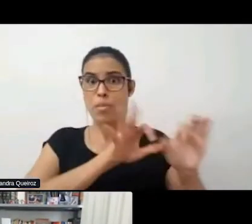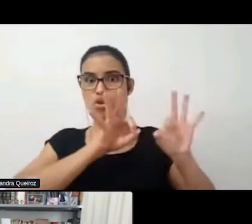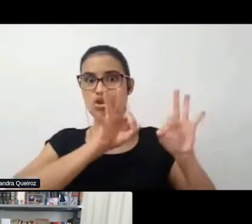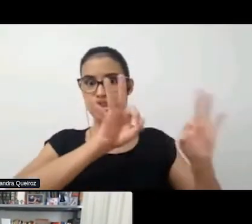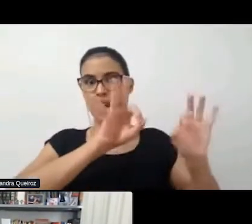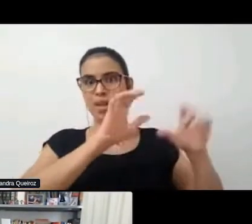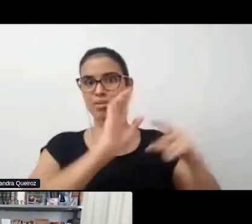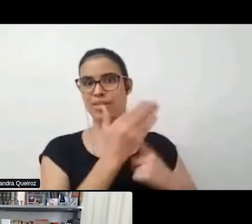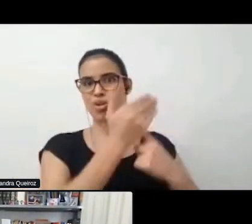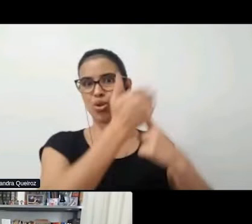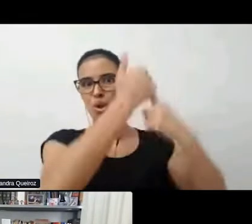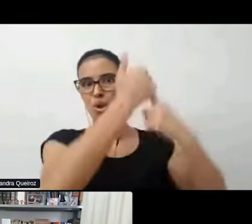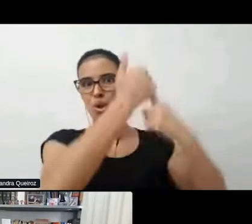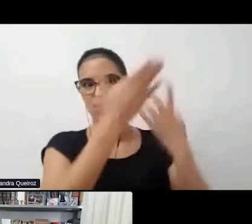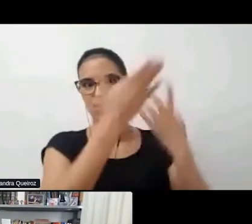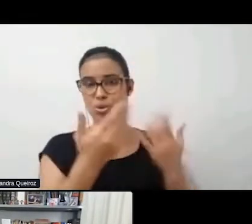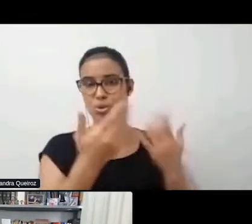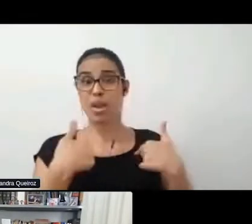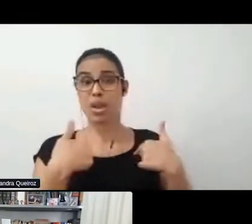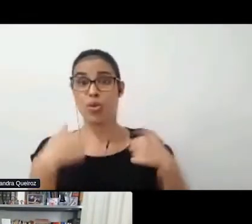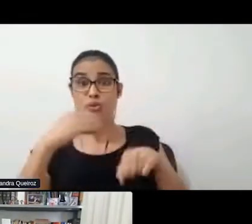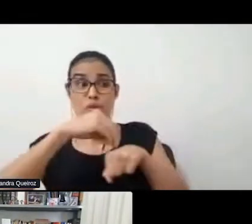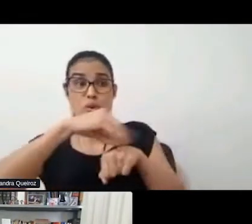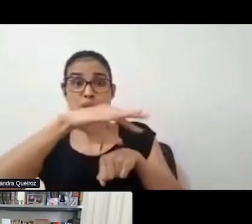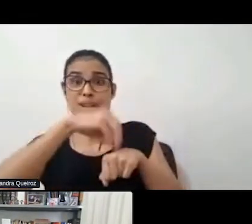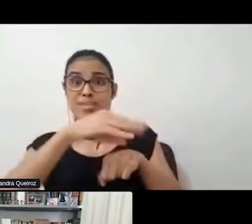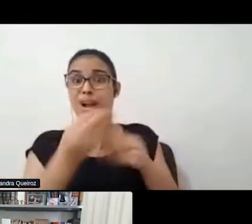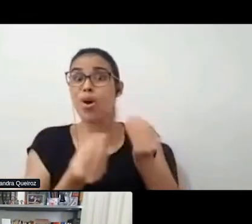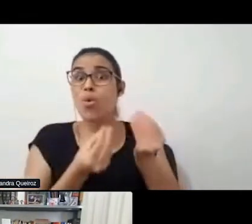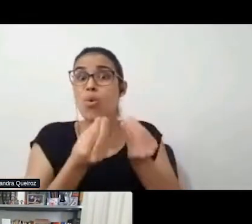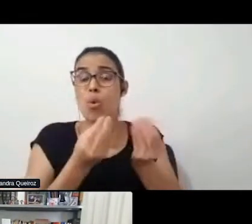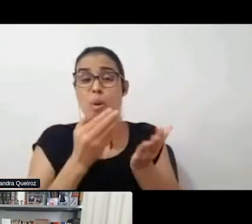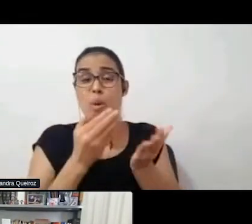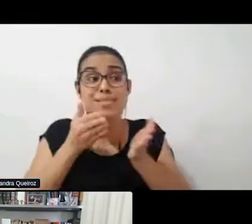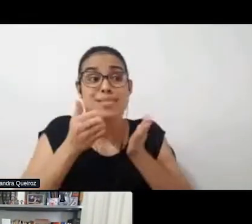comece com um mínimo de acessibilidade?